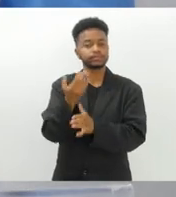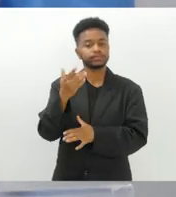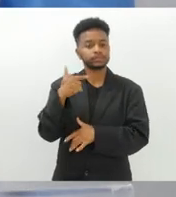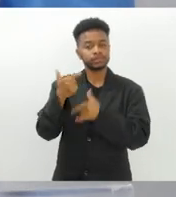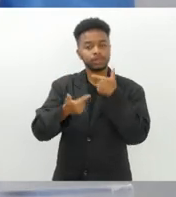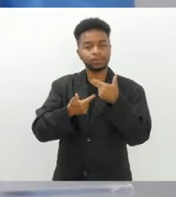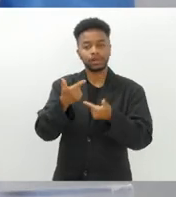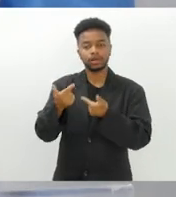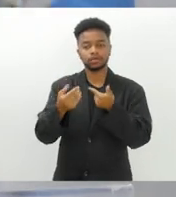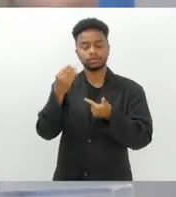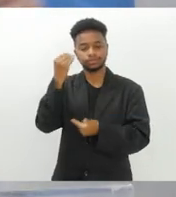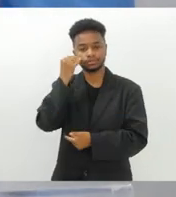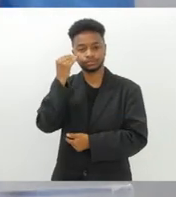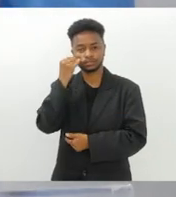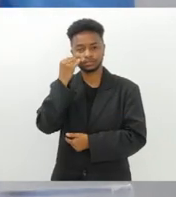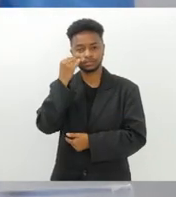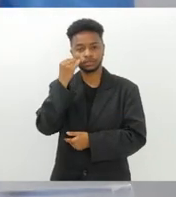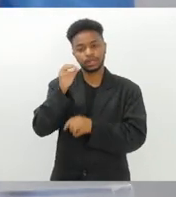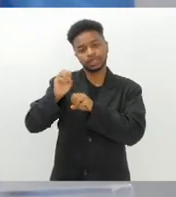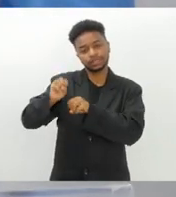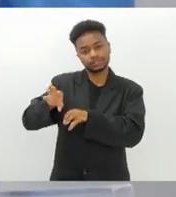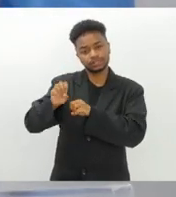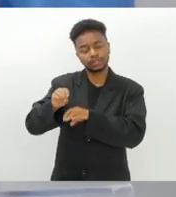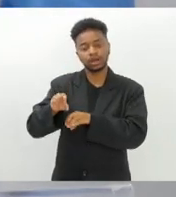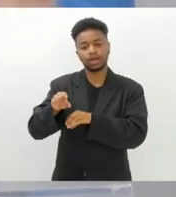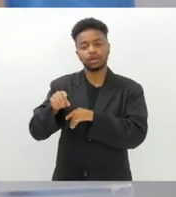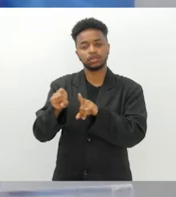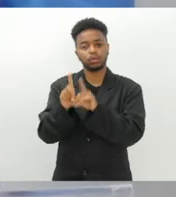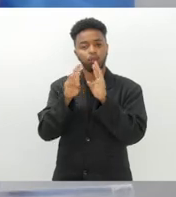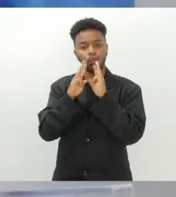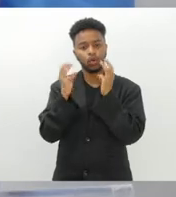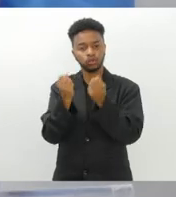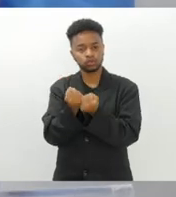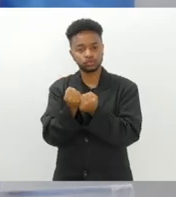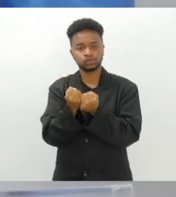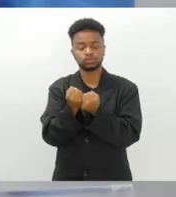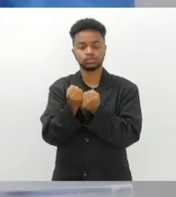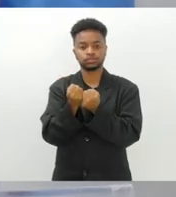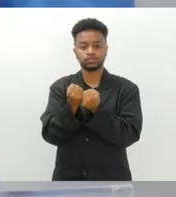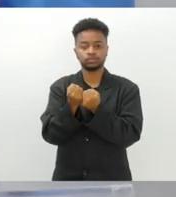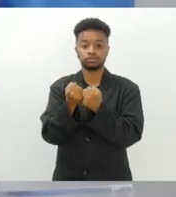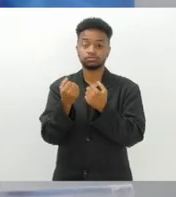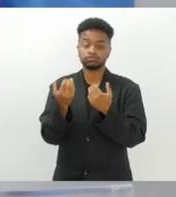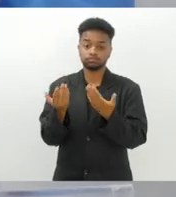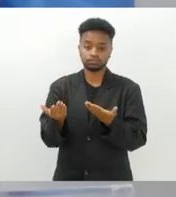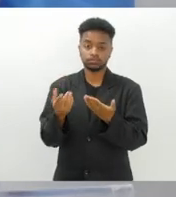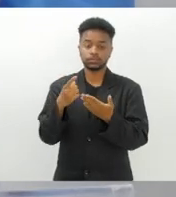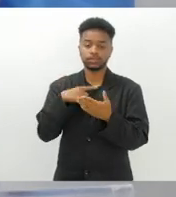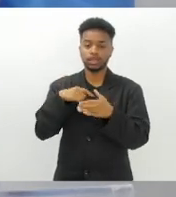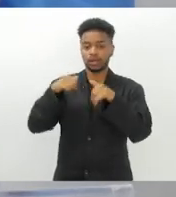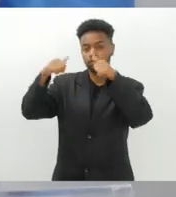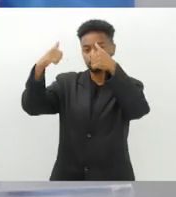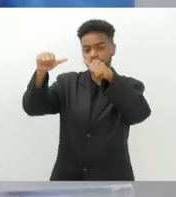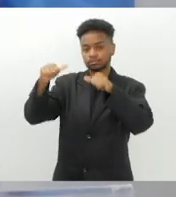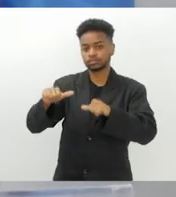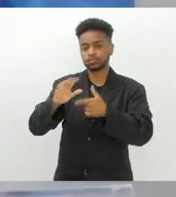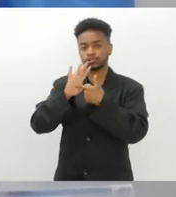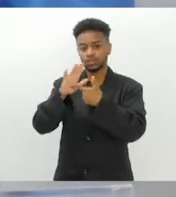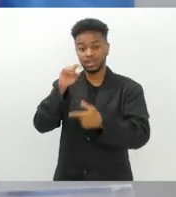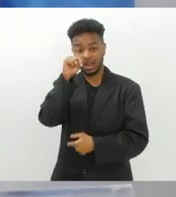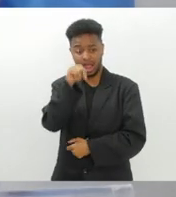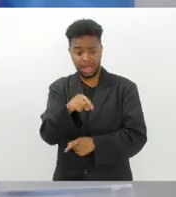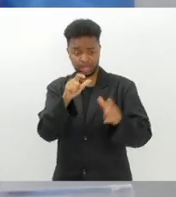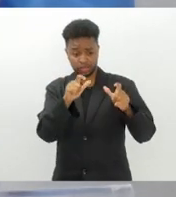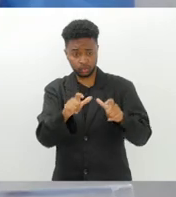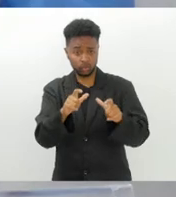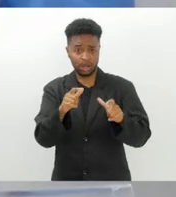ter aulas, workshop e um adesivo dizendo neste